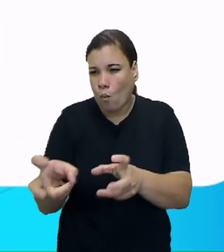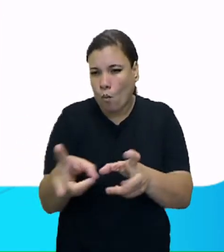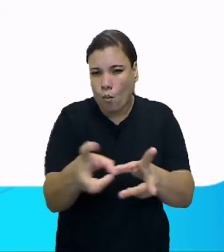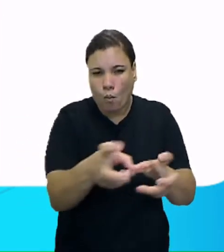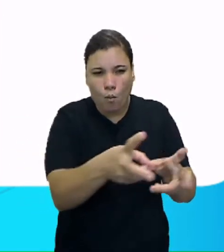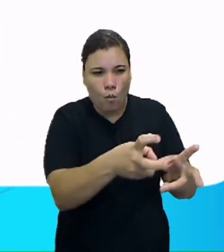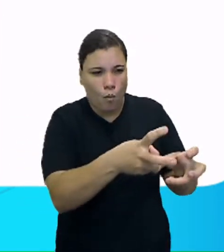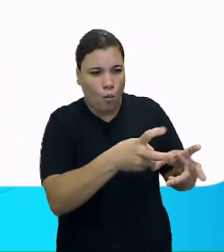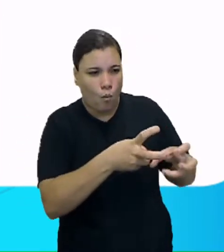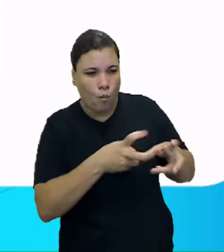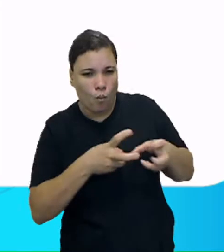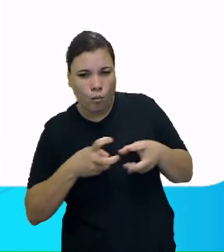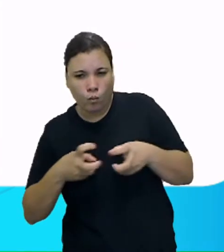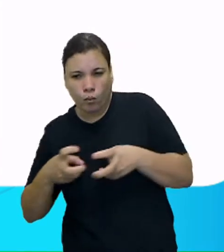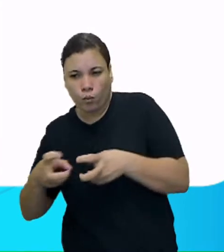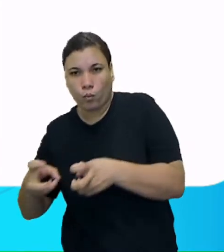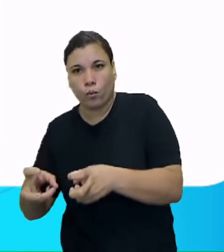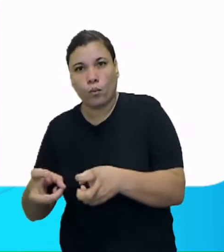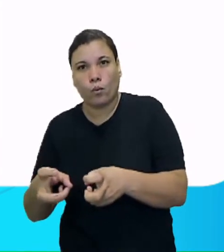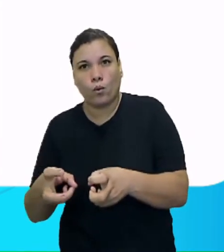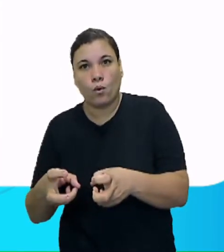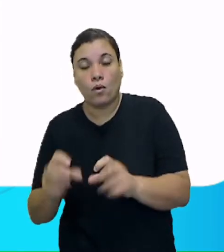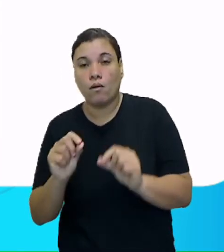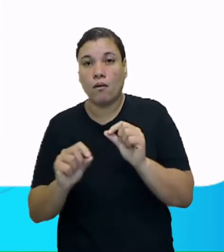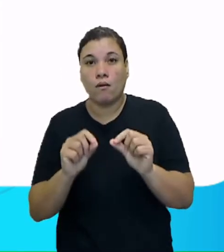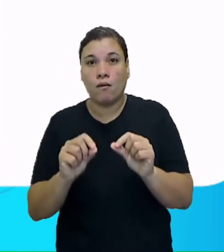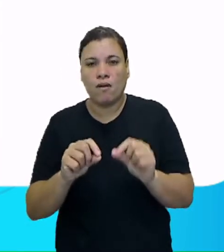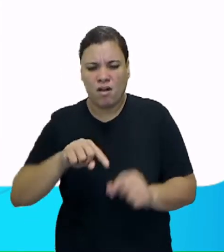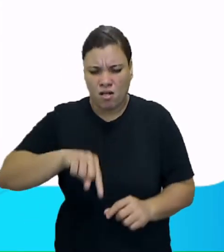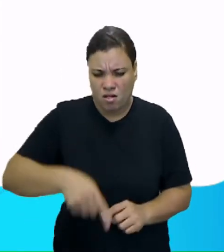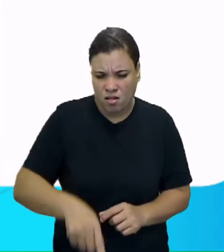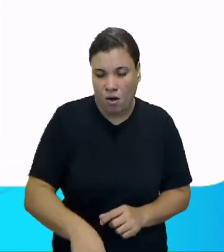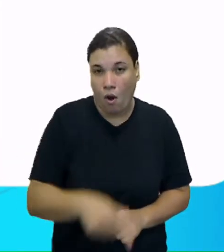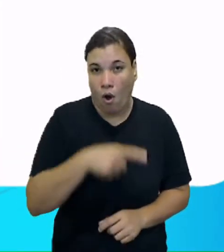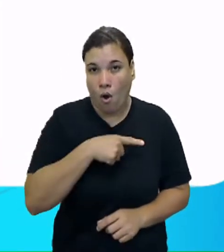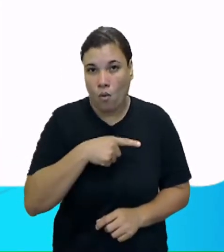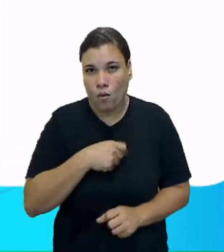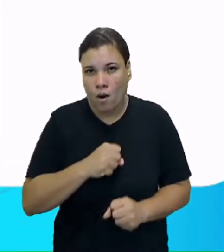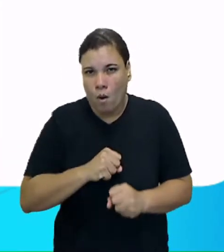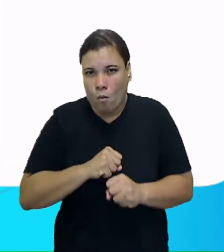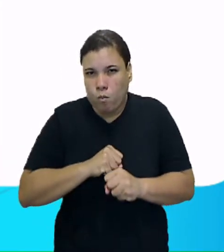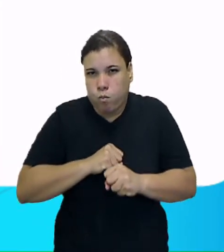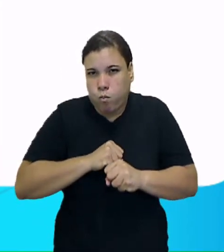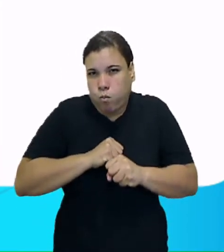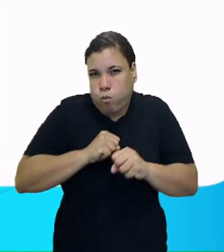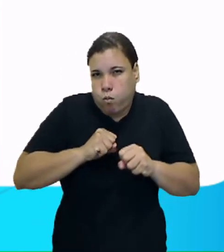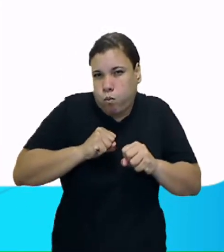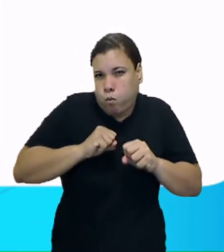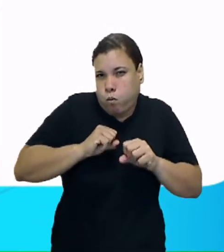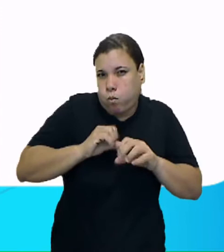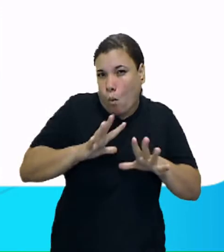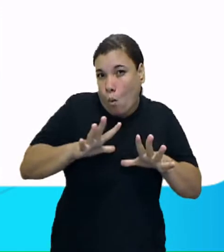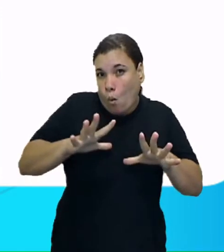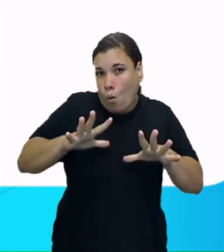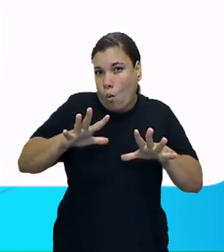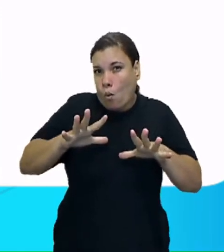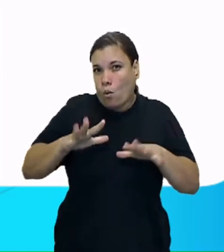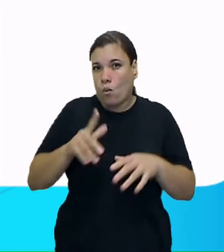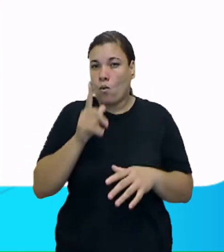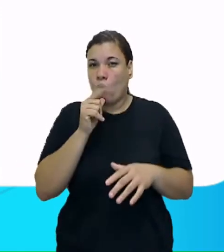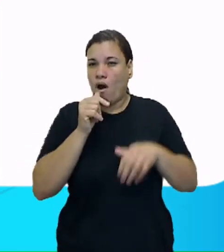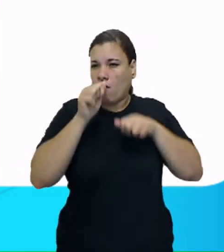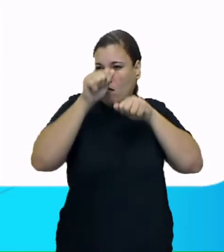oscilações de pressão no fundo do oceano provocados por um tsunami.